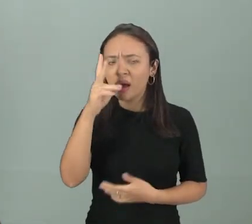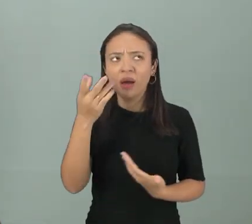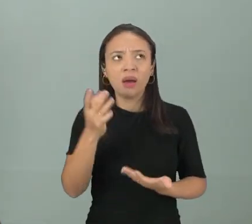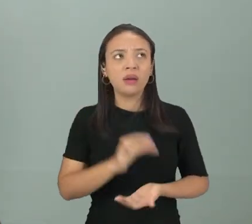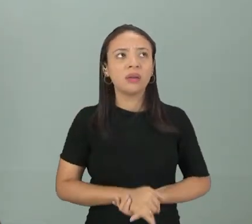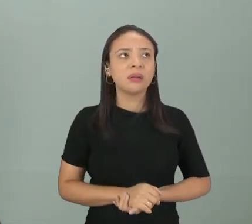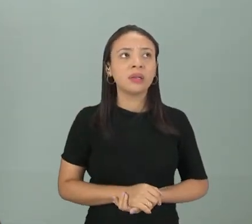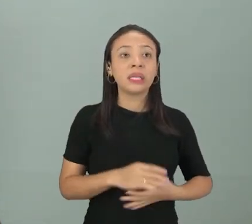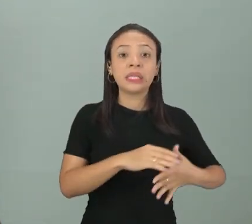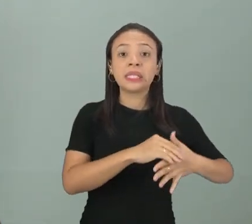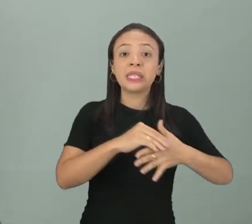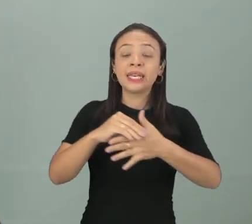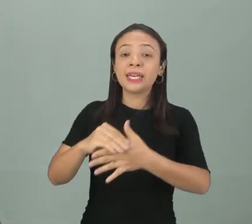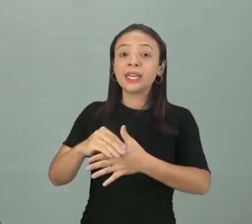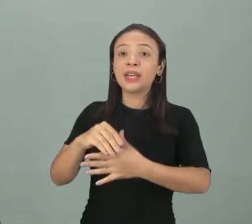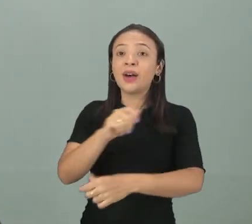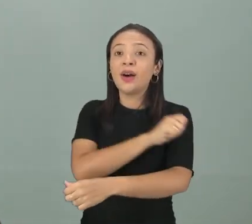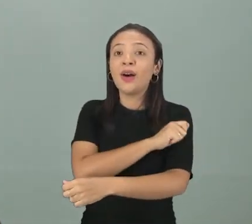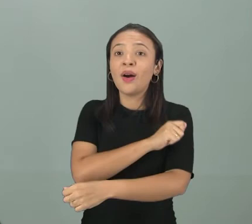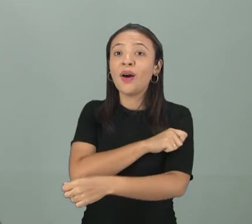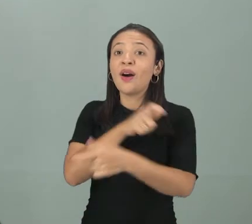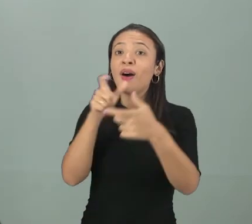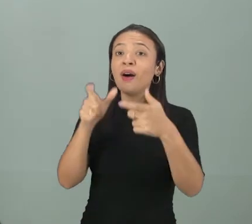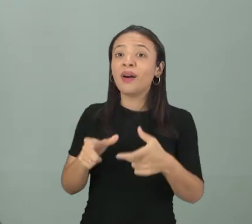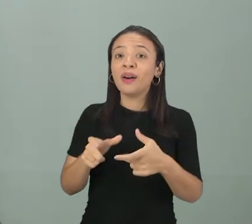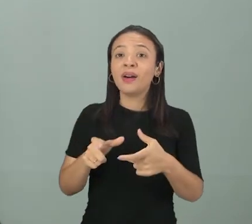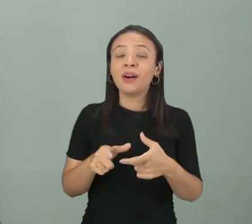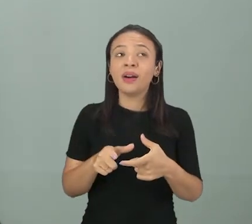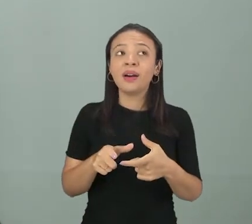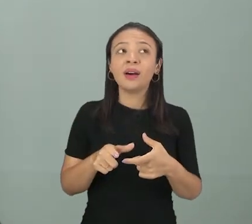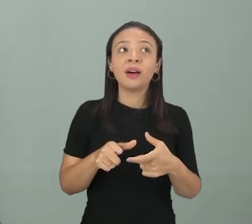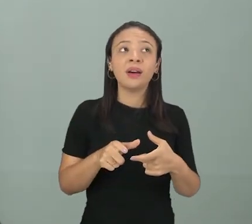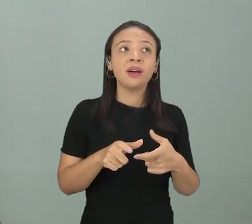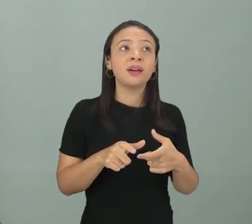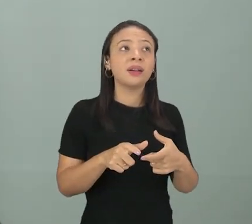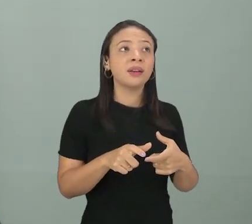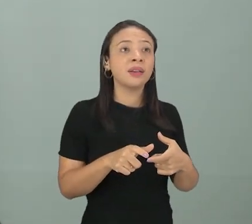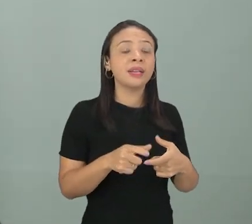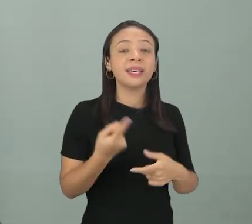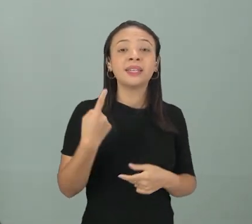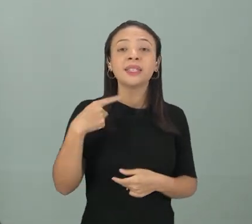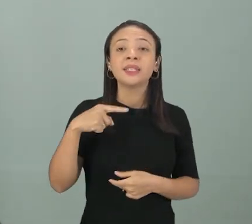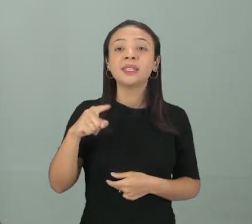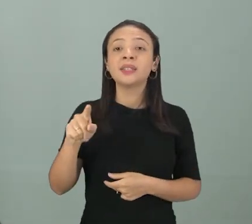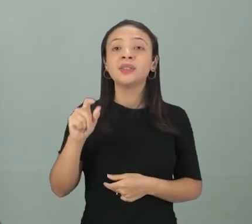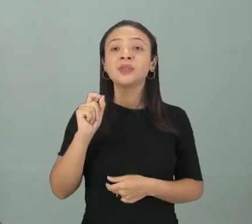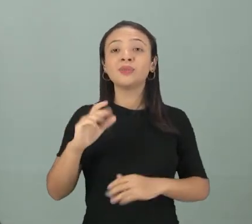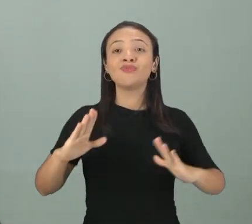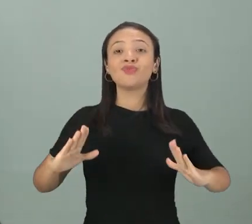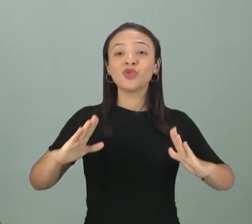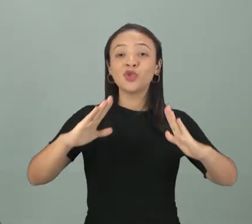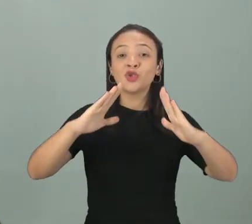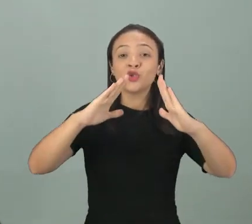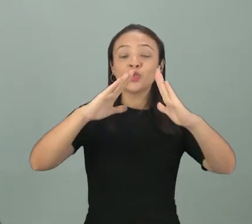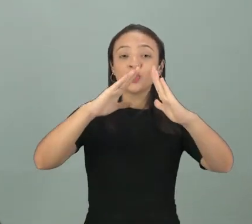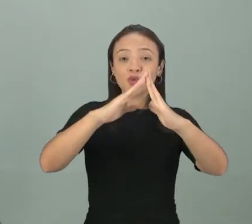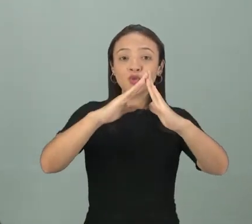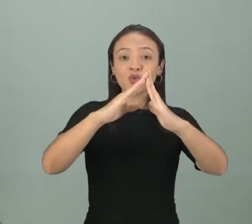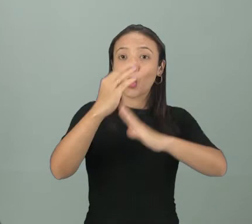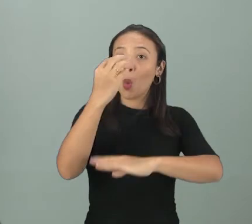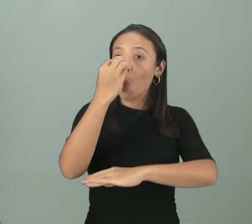ela levou seus alunos para Oi e eles foram levados ao